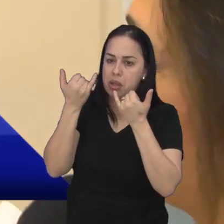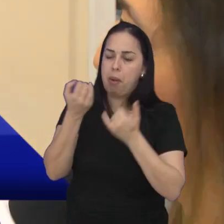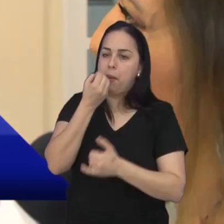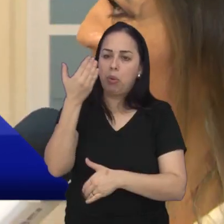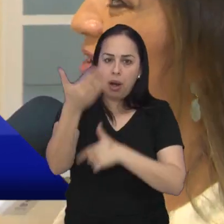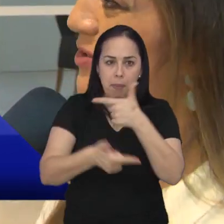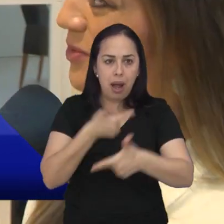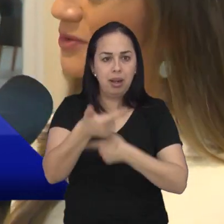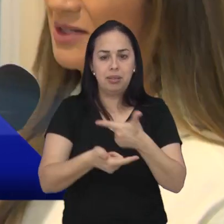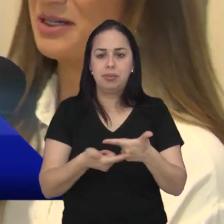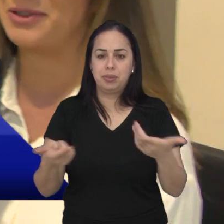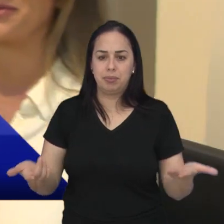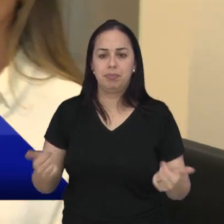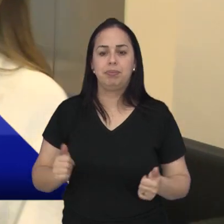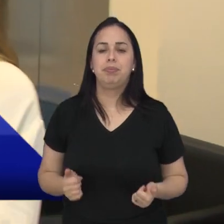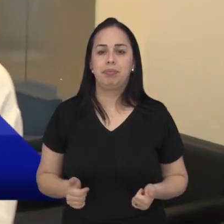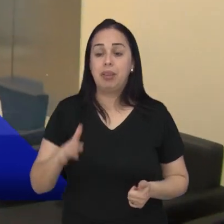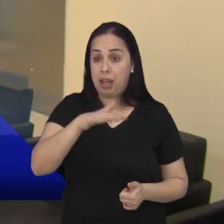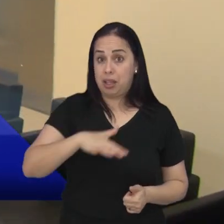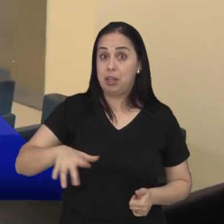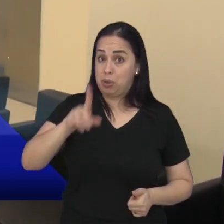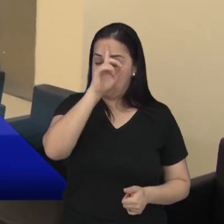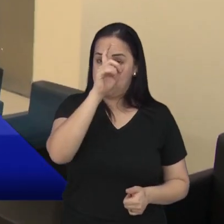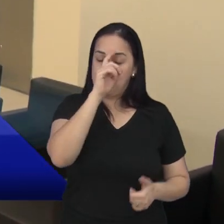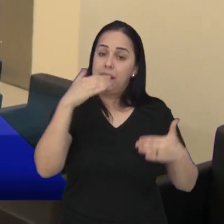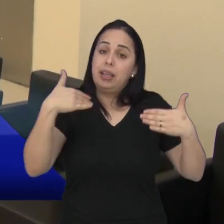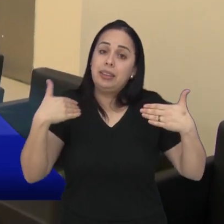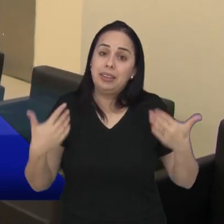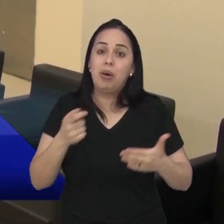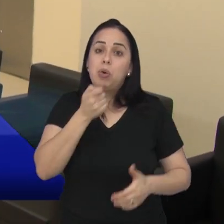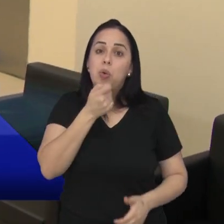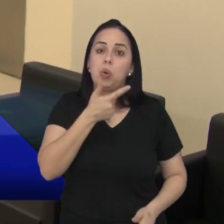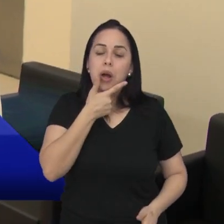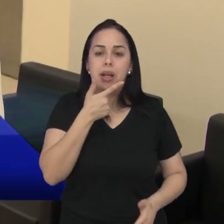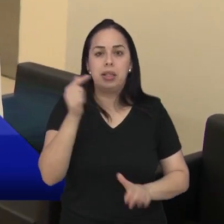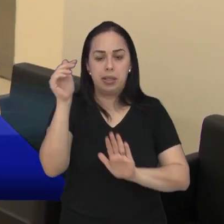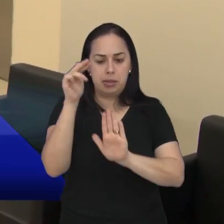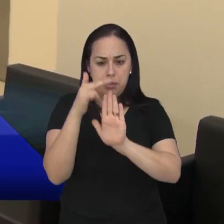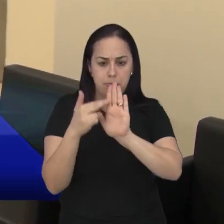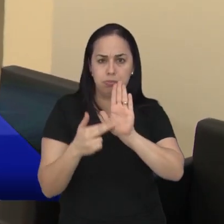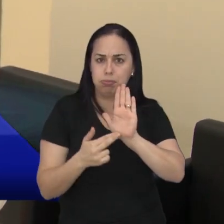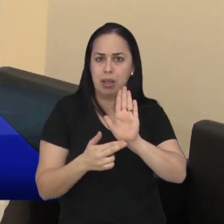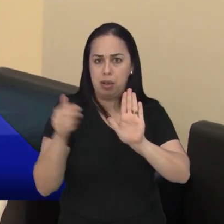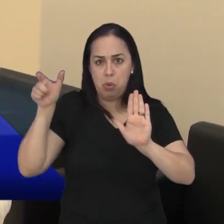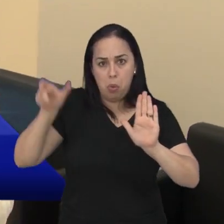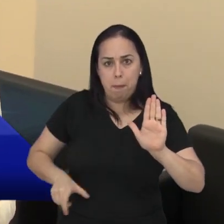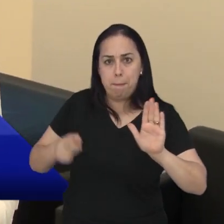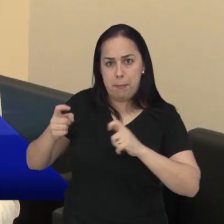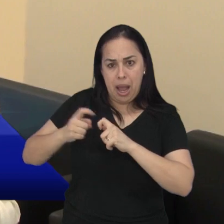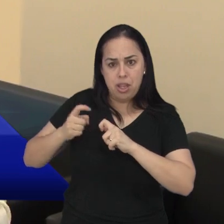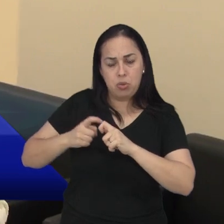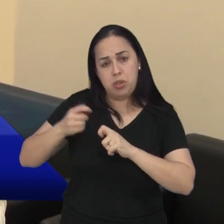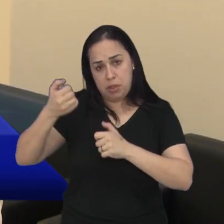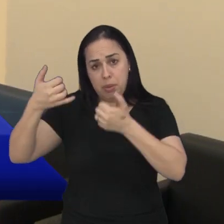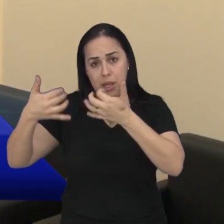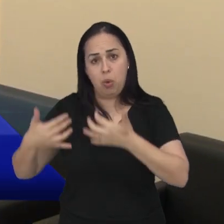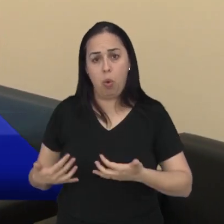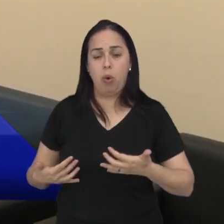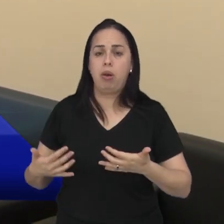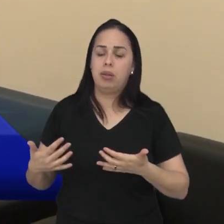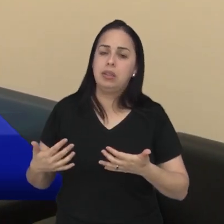B, tipo AB doa para tipo AB. Então, no transplante cardíaco, isso acontece mesmo dentro da